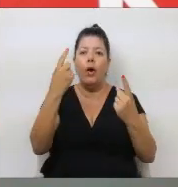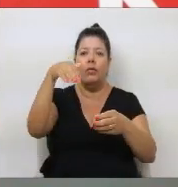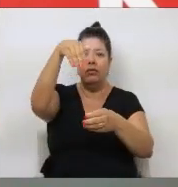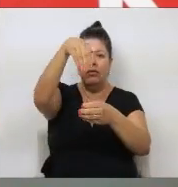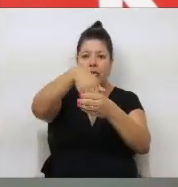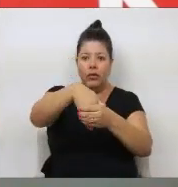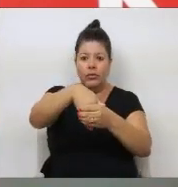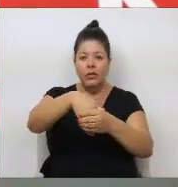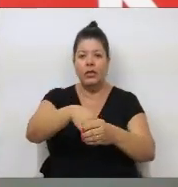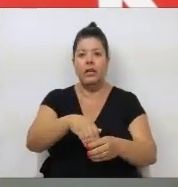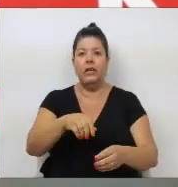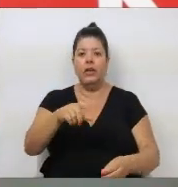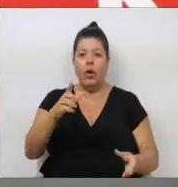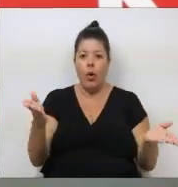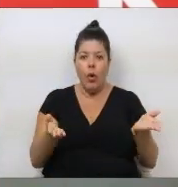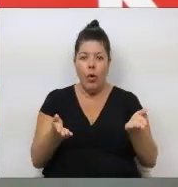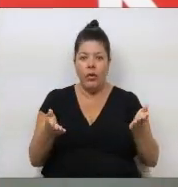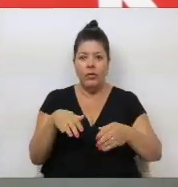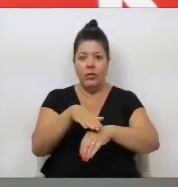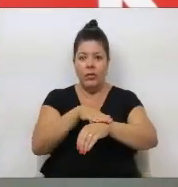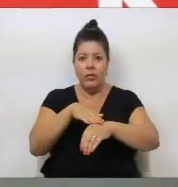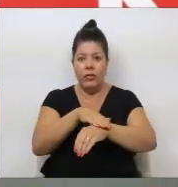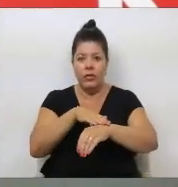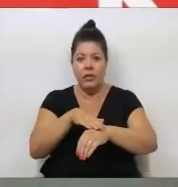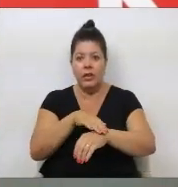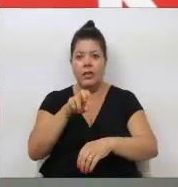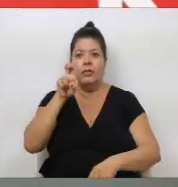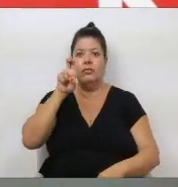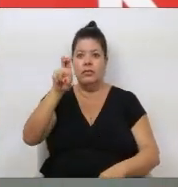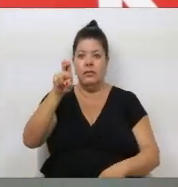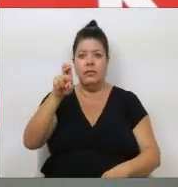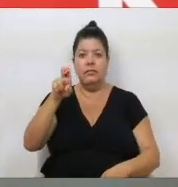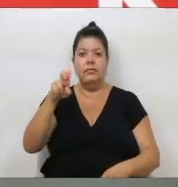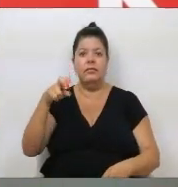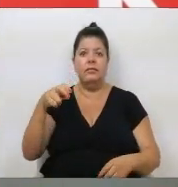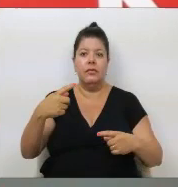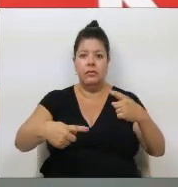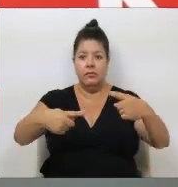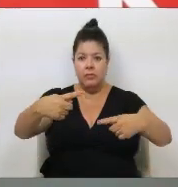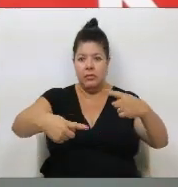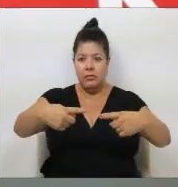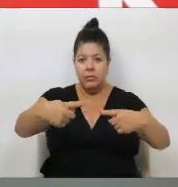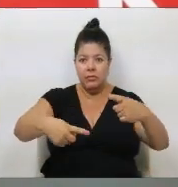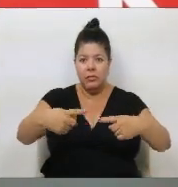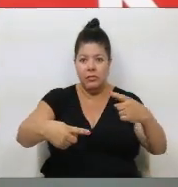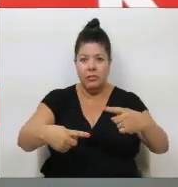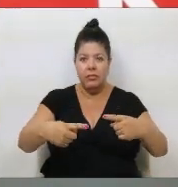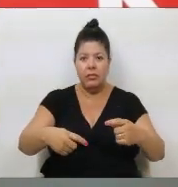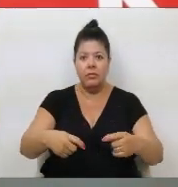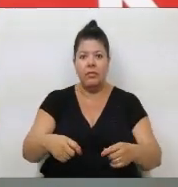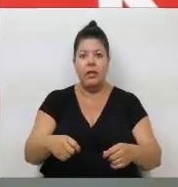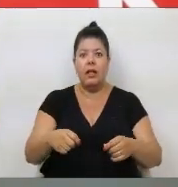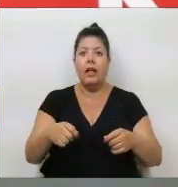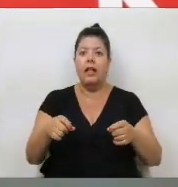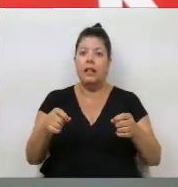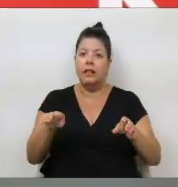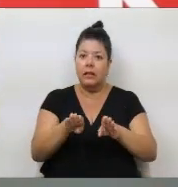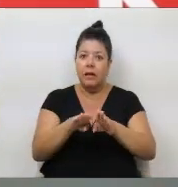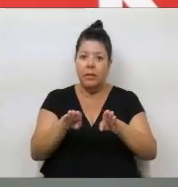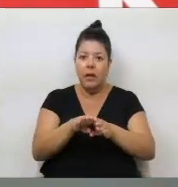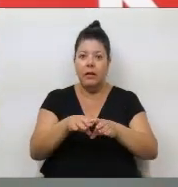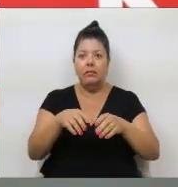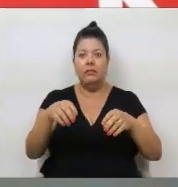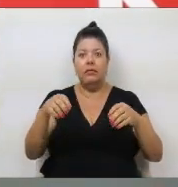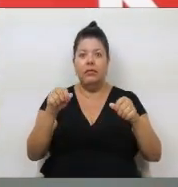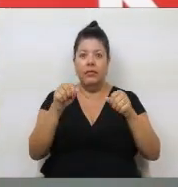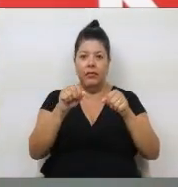Imbituba. Os encontros respeitaram todos os protocolos de segurança sanitária de enfrentamento à pandemia do novo coronavírus.